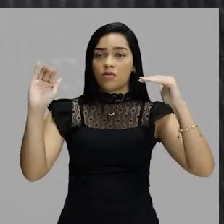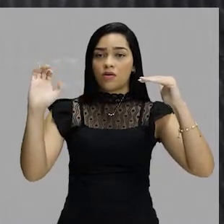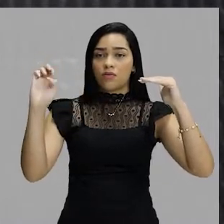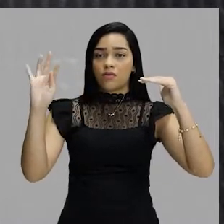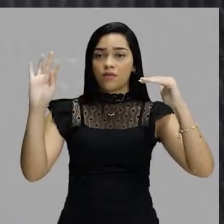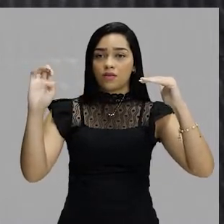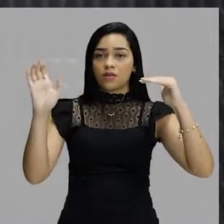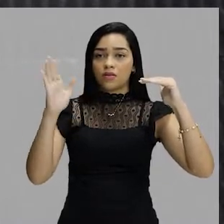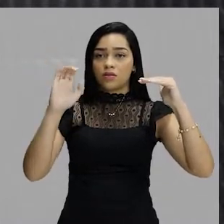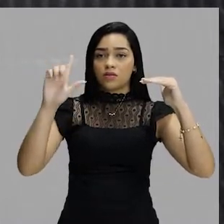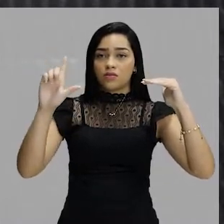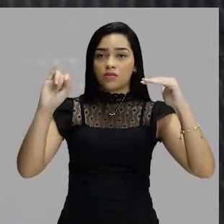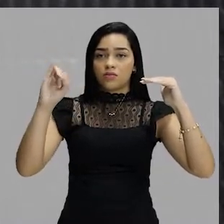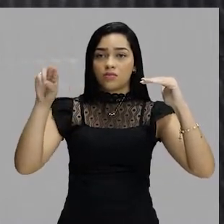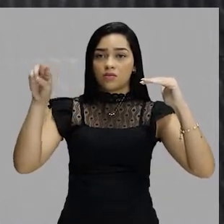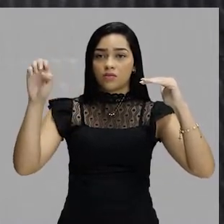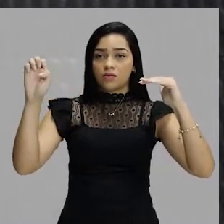linear.